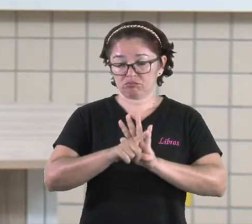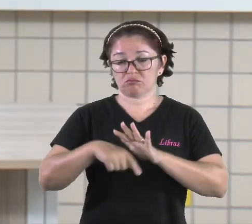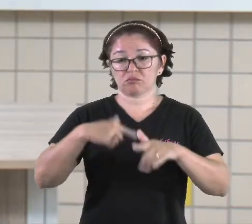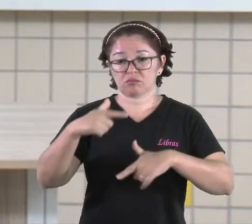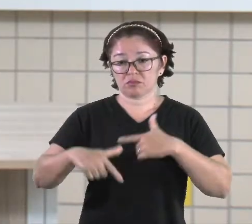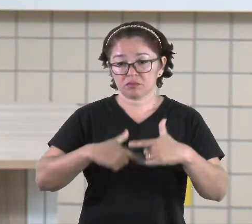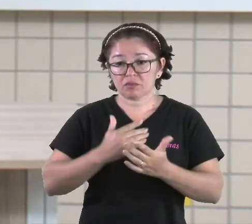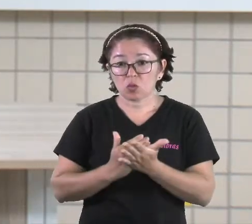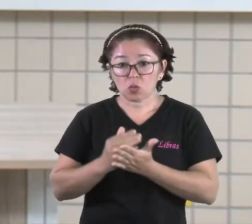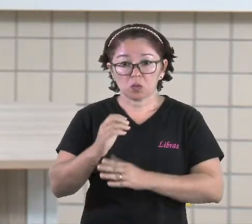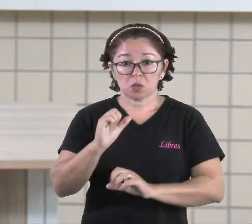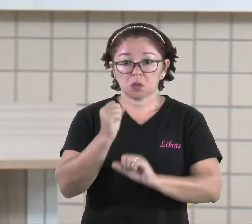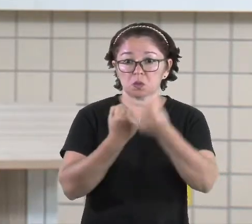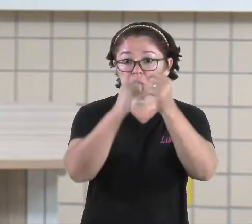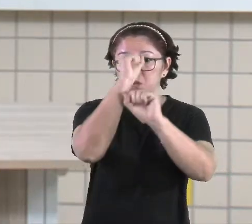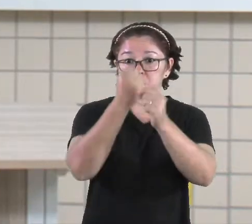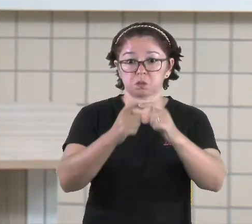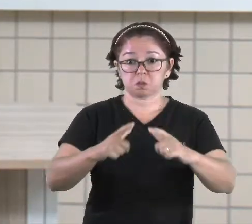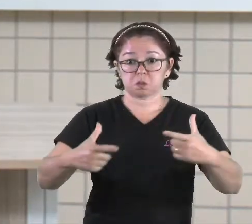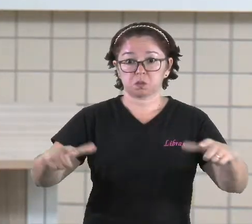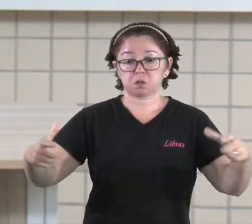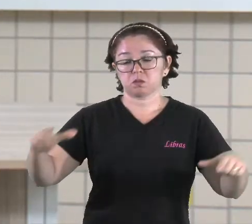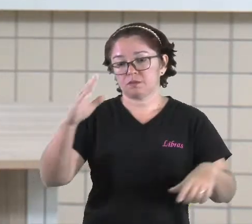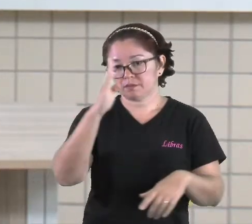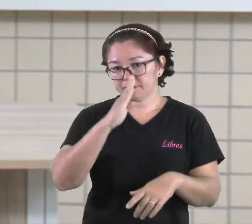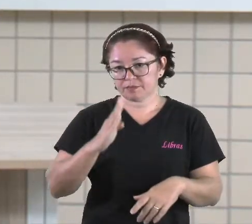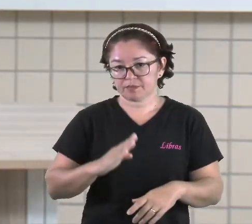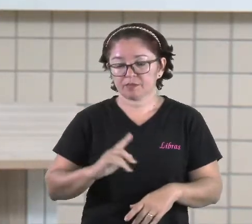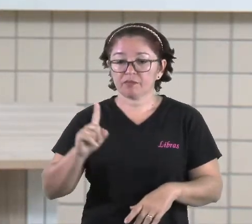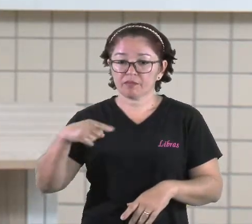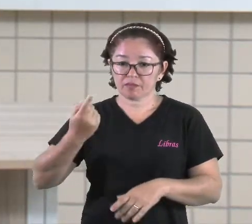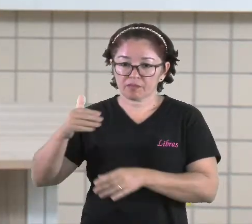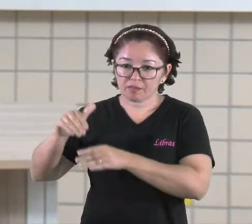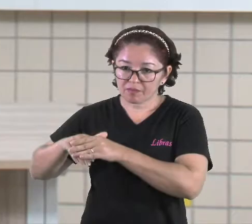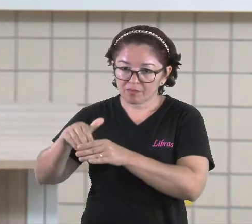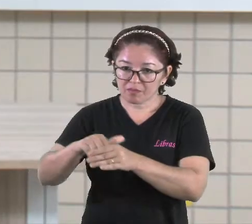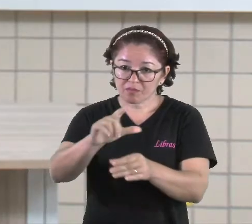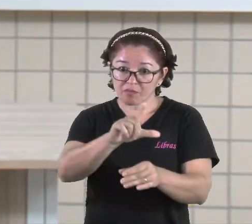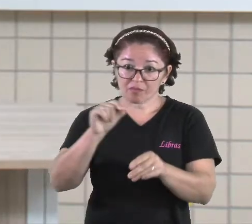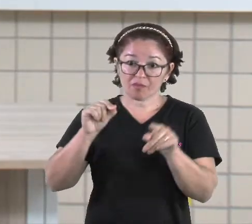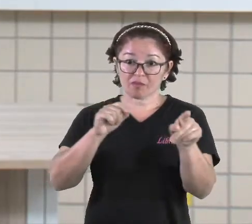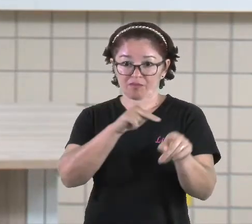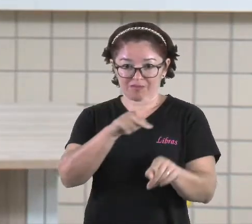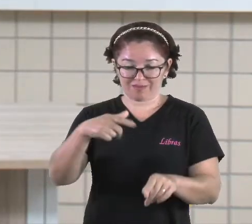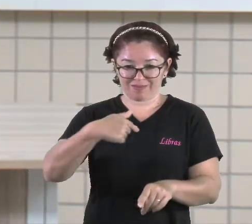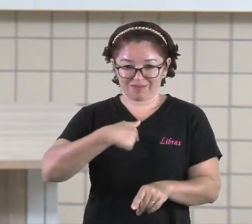do país. Eleito depois, em 1950 a